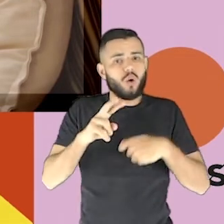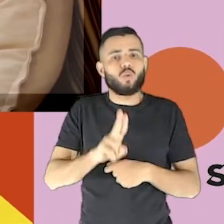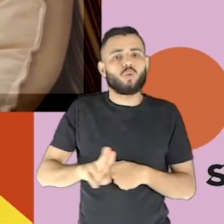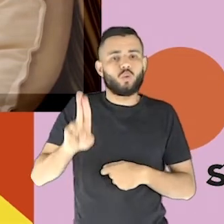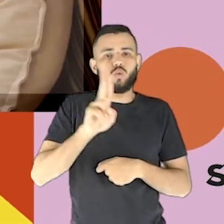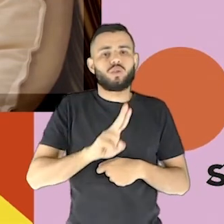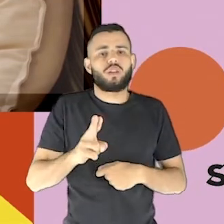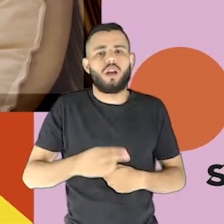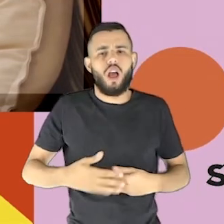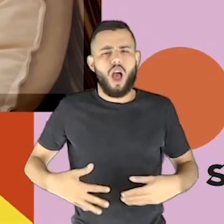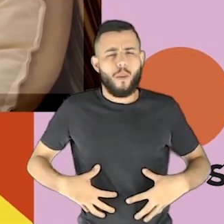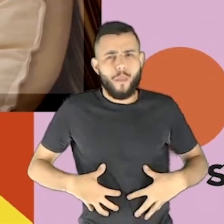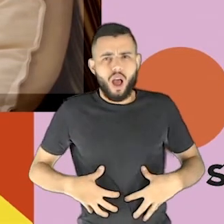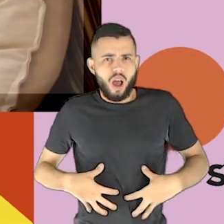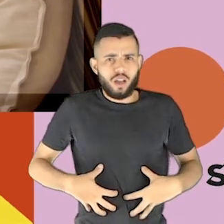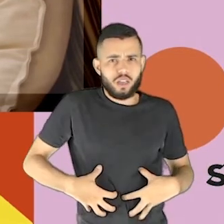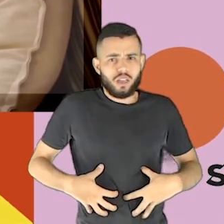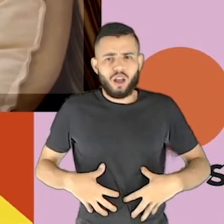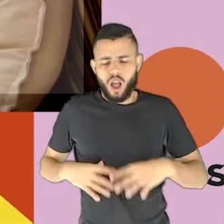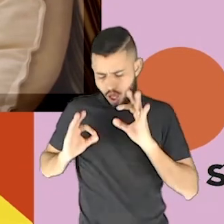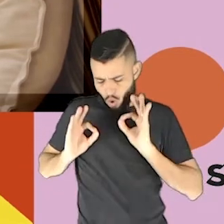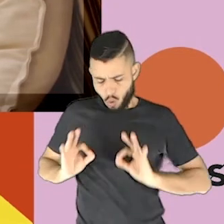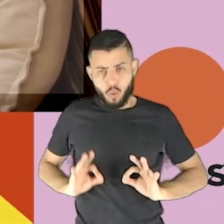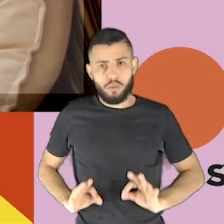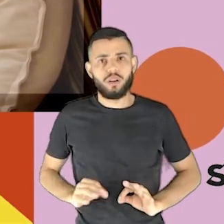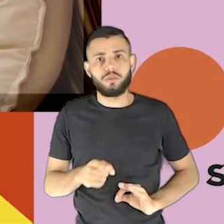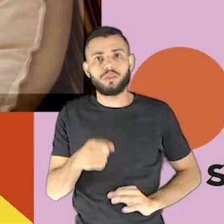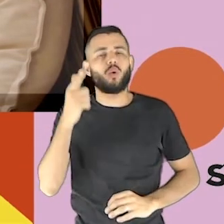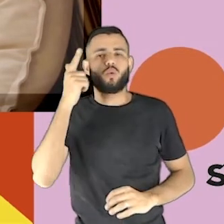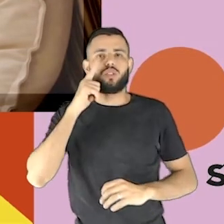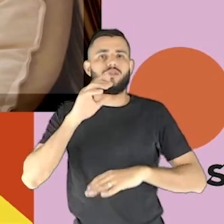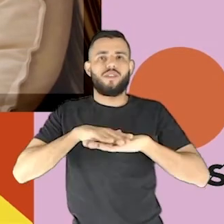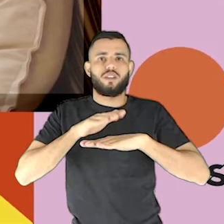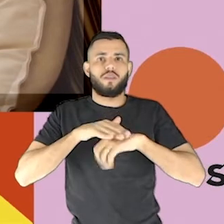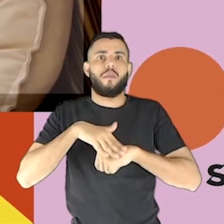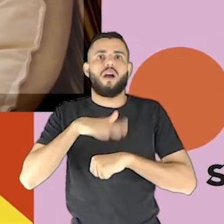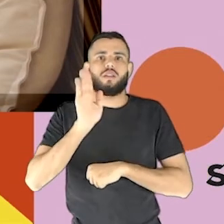a sua barriga, acomoda, para você poder torcer um pouco mais.